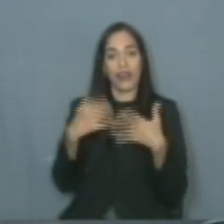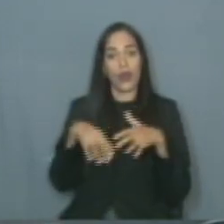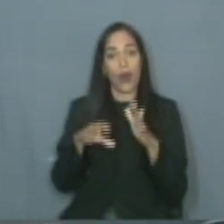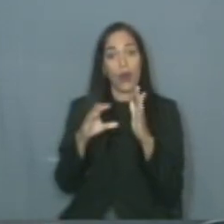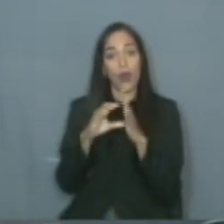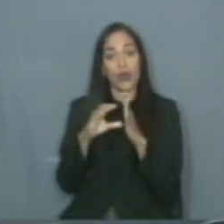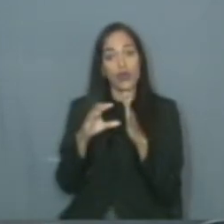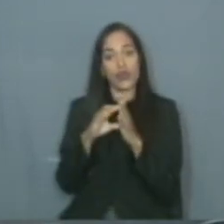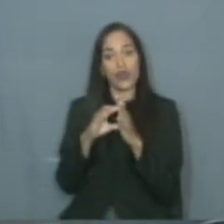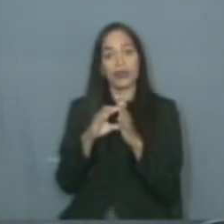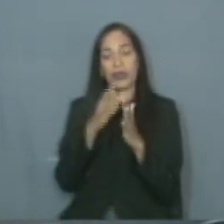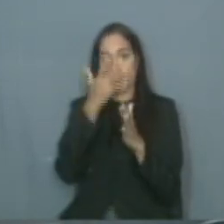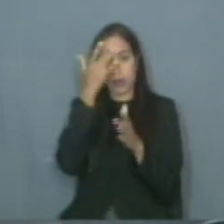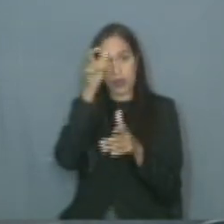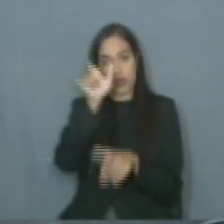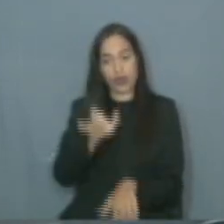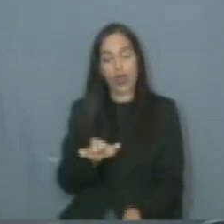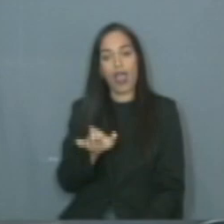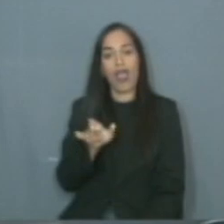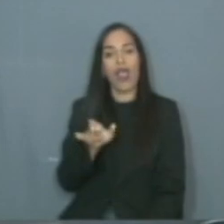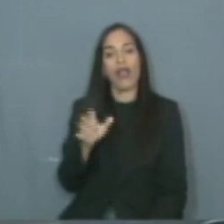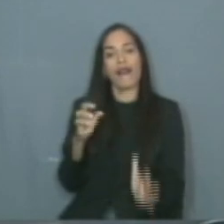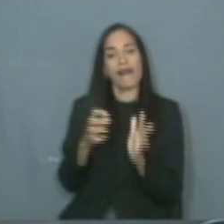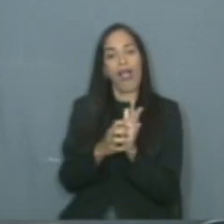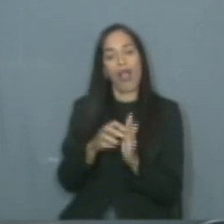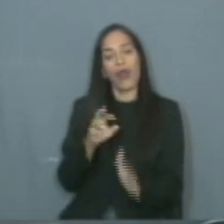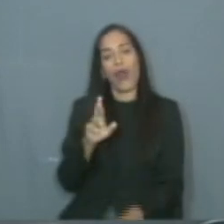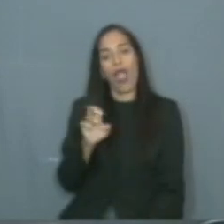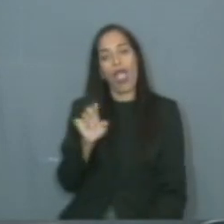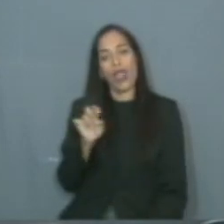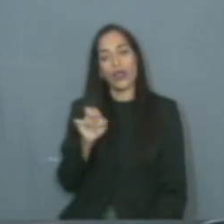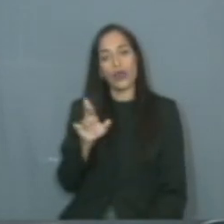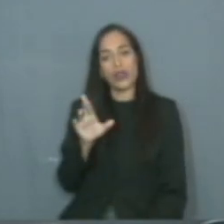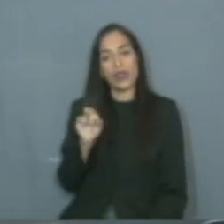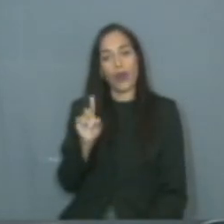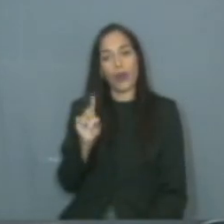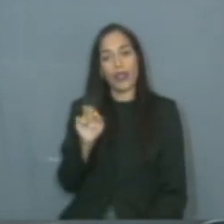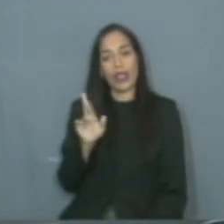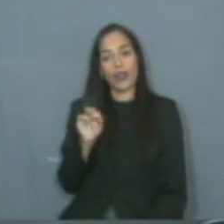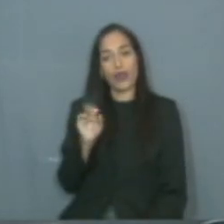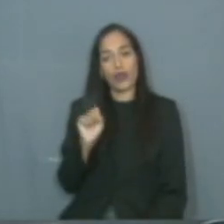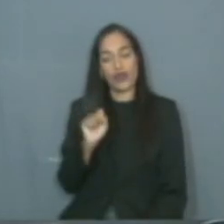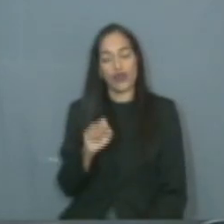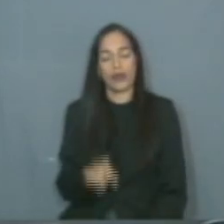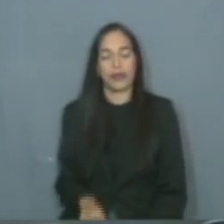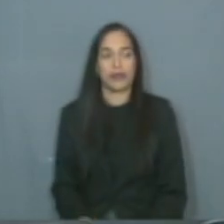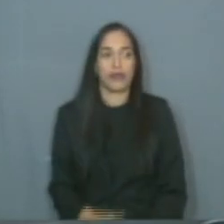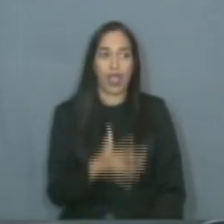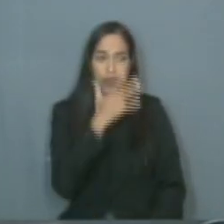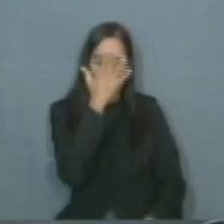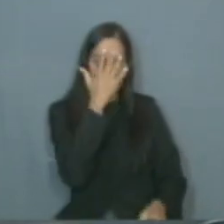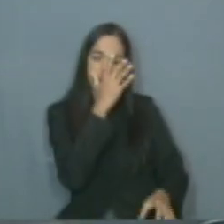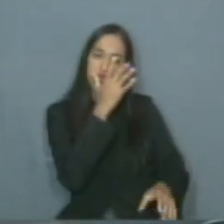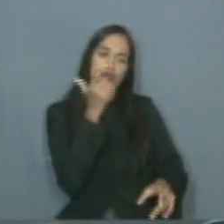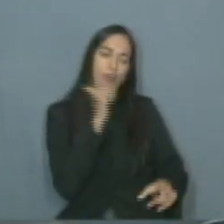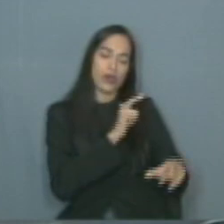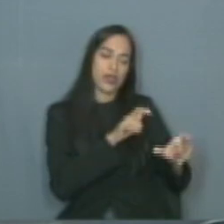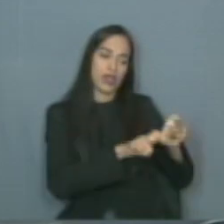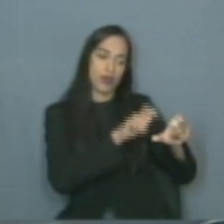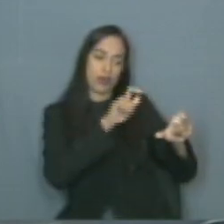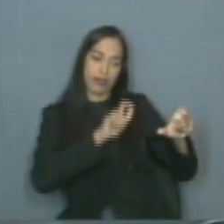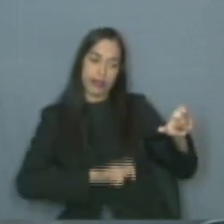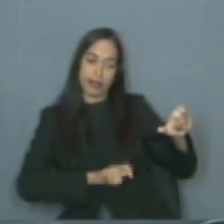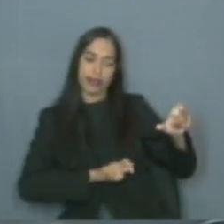danos, essas pessoas conseguiam sair de uma situação de uso dependente para uma situação em que